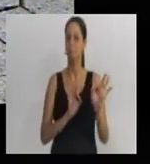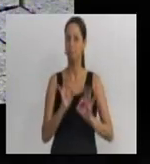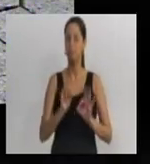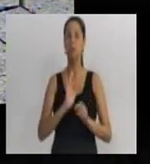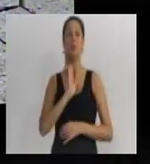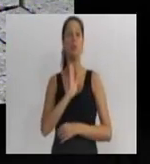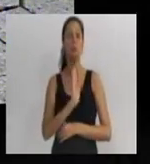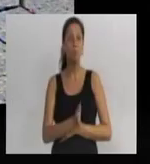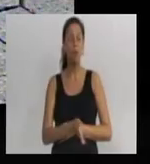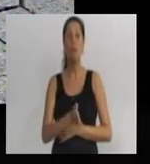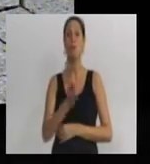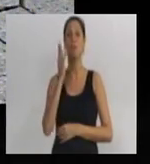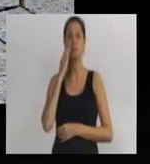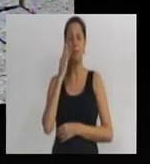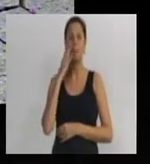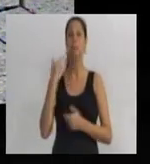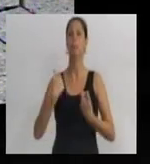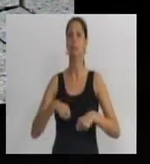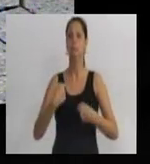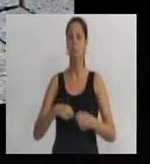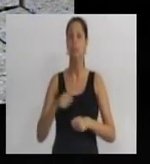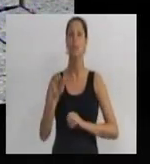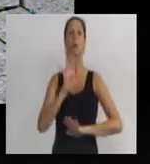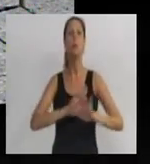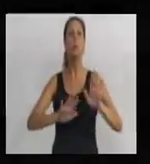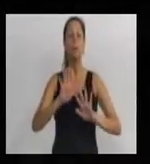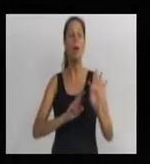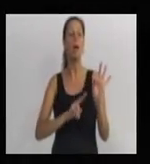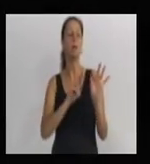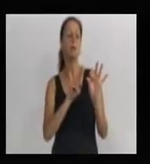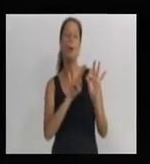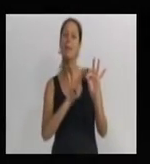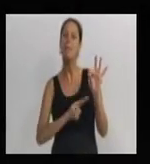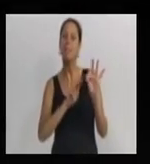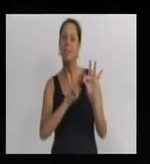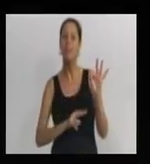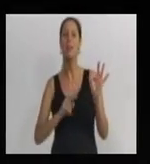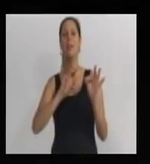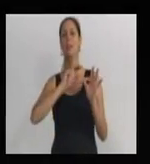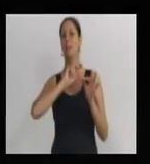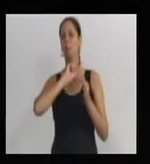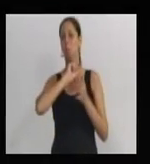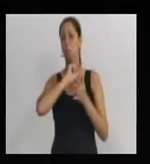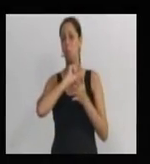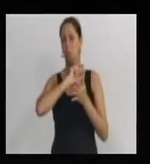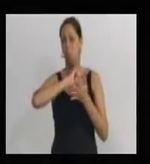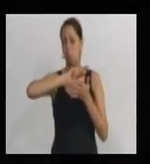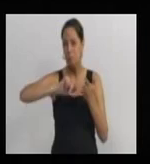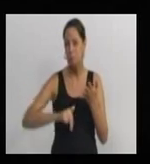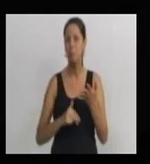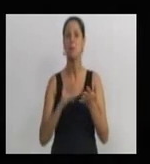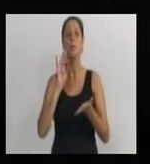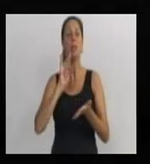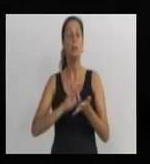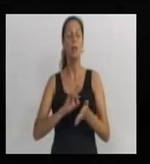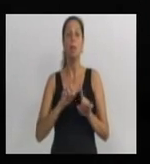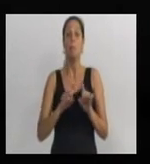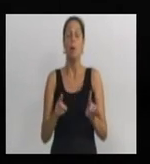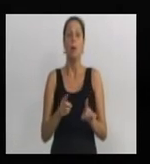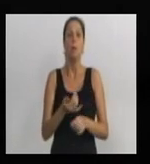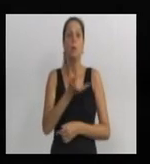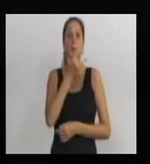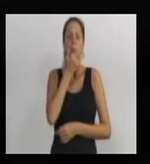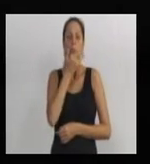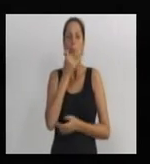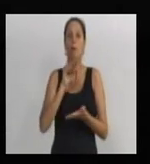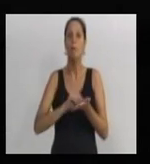do zika, etc., atrás dessa residência localizada no número 1606, que por sinal corta a propriedade da família com a extensa tubulação de 60 e